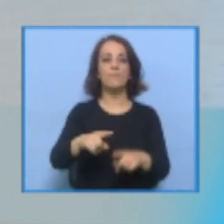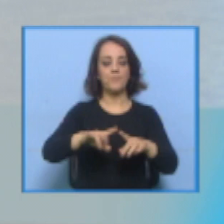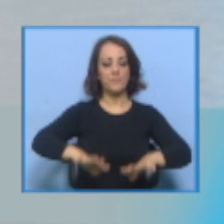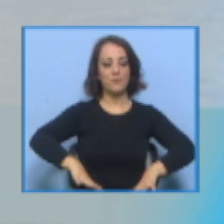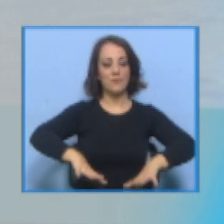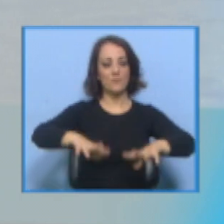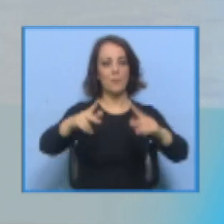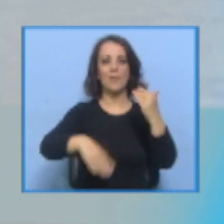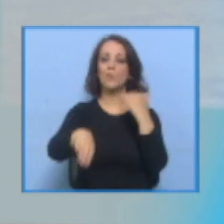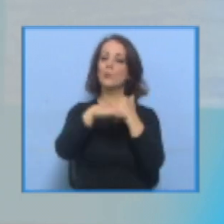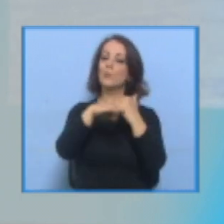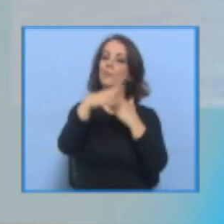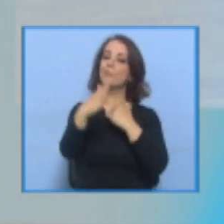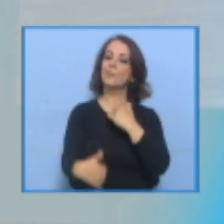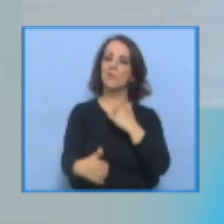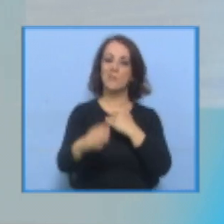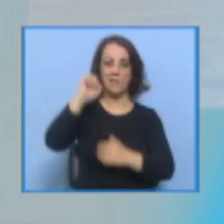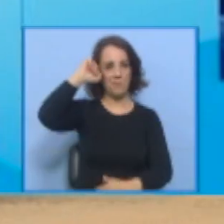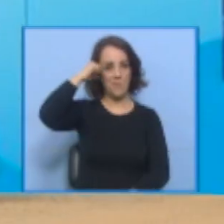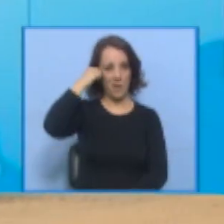estar a ser posta em causa?